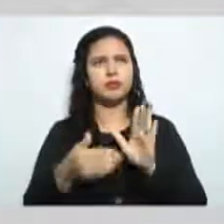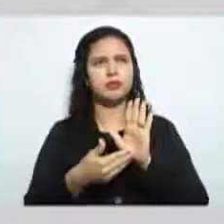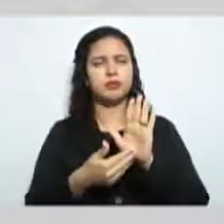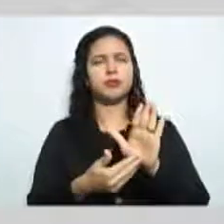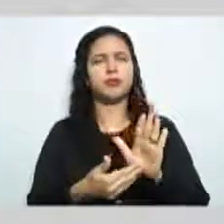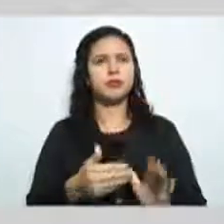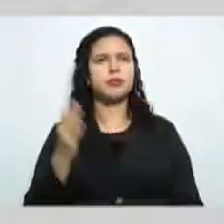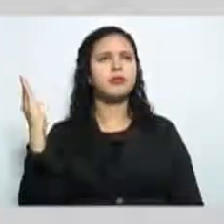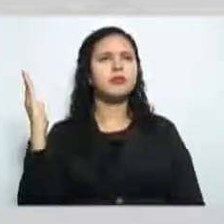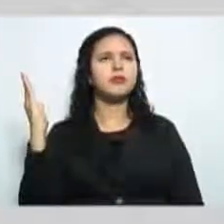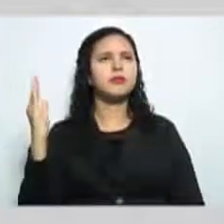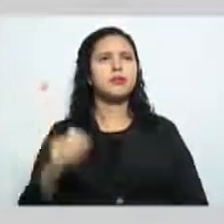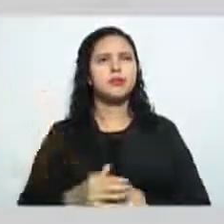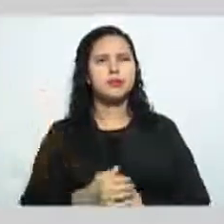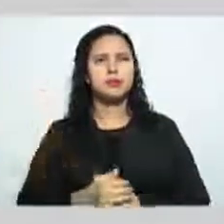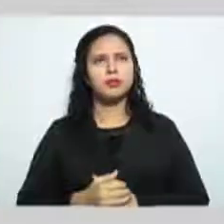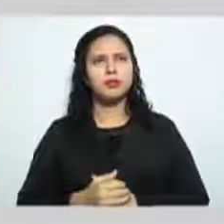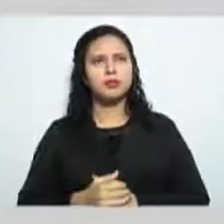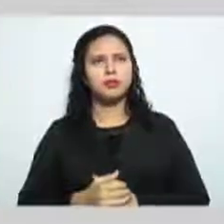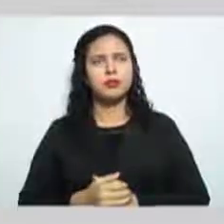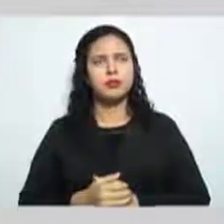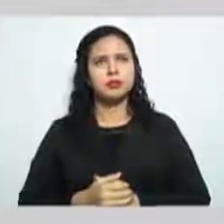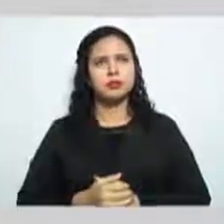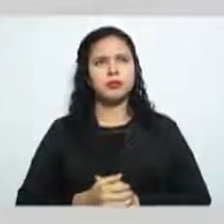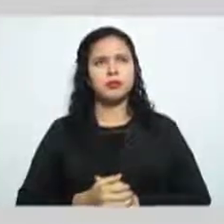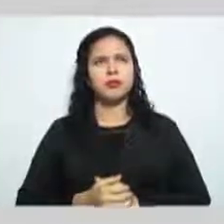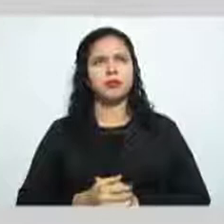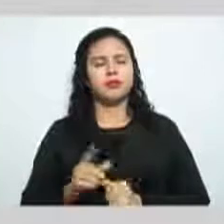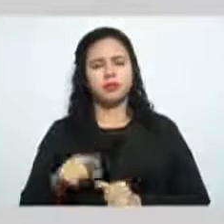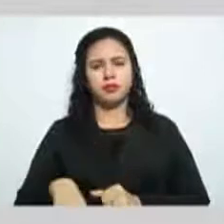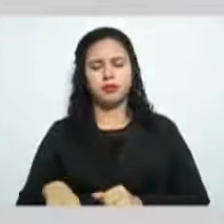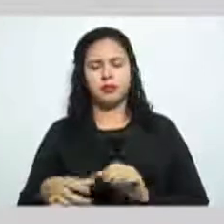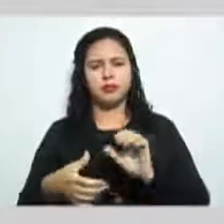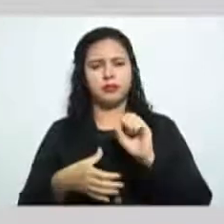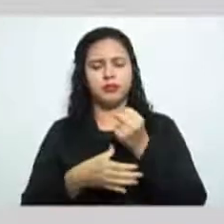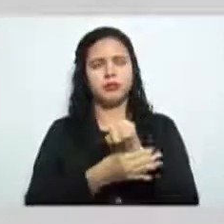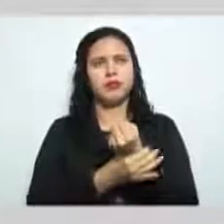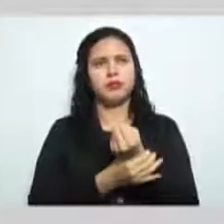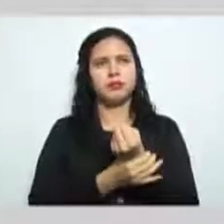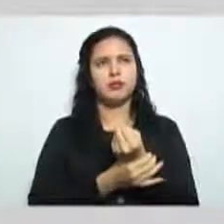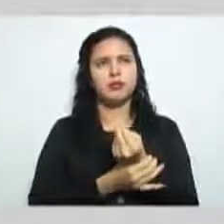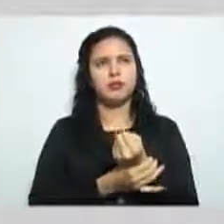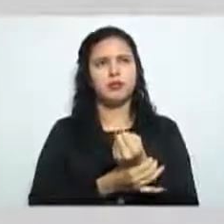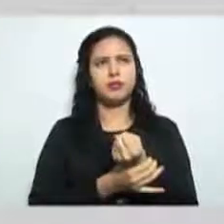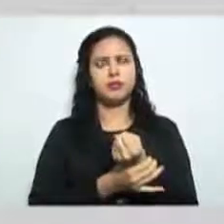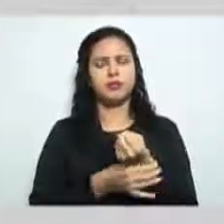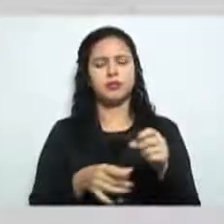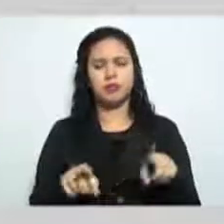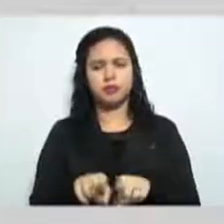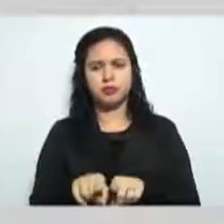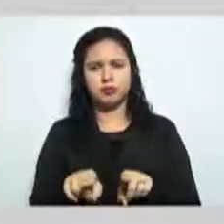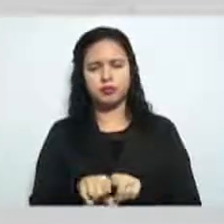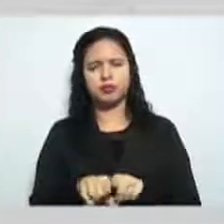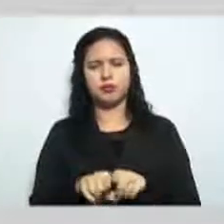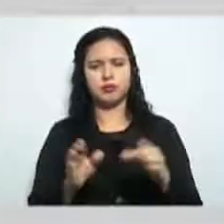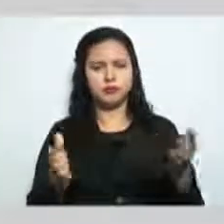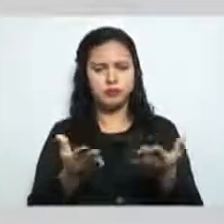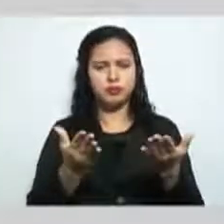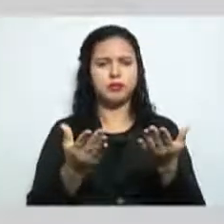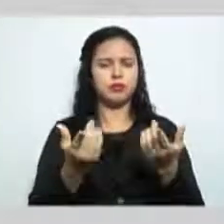da regularização fundiária é uma questão de segurança para as pessoas envolvidas, de incentivo